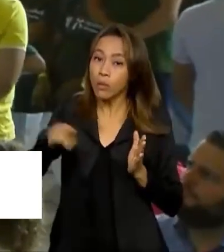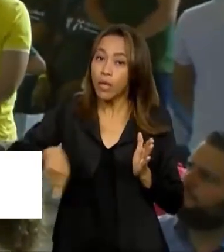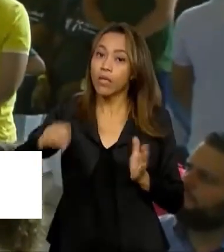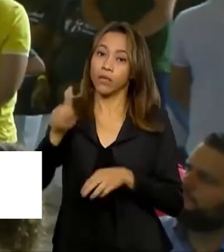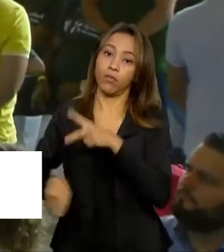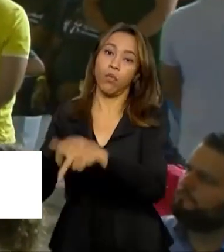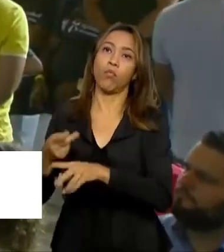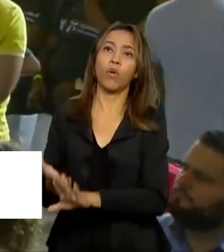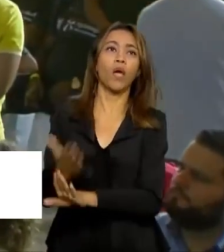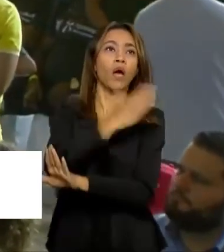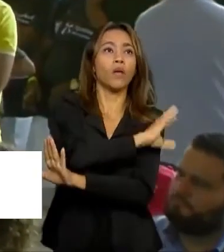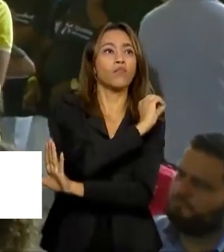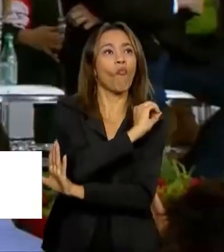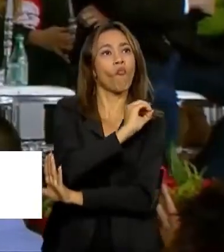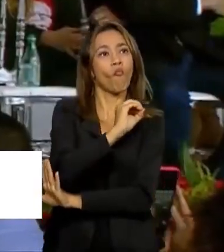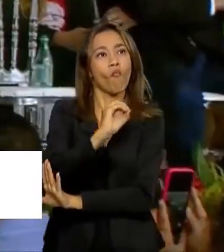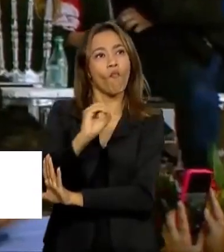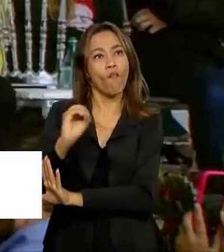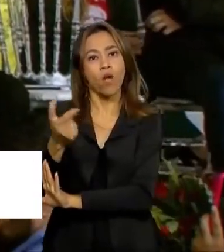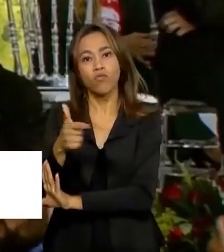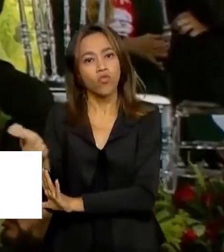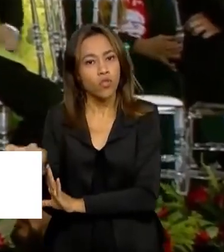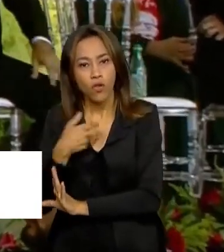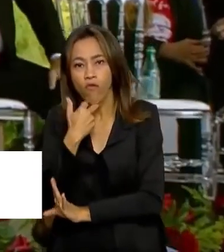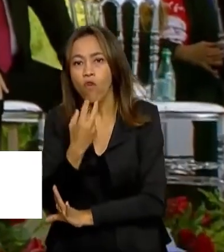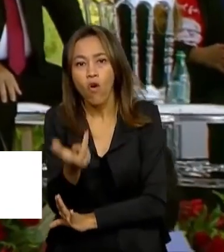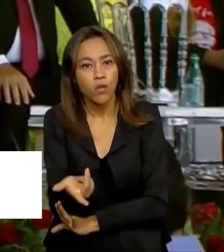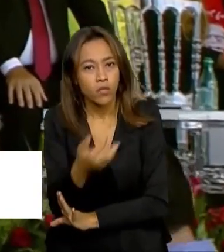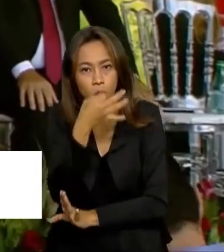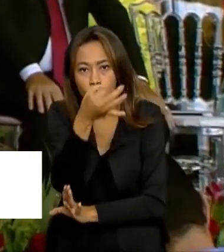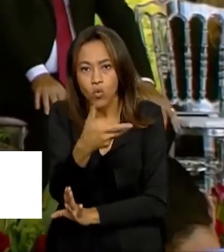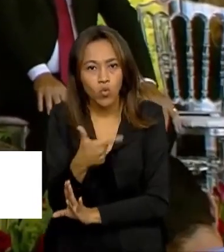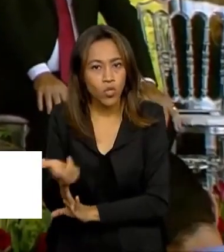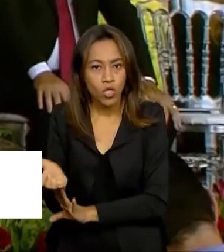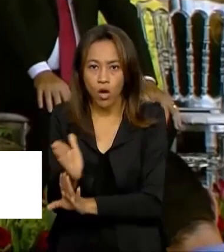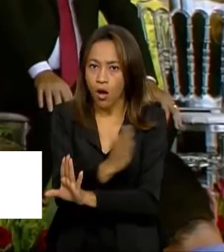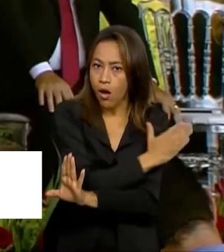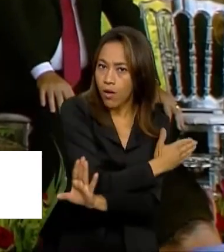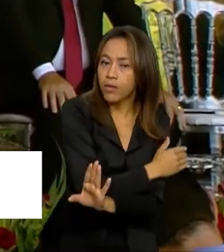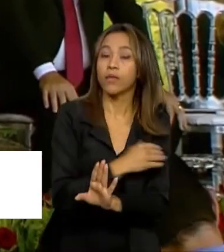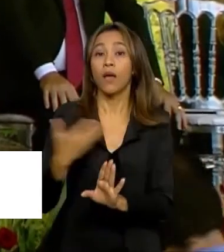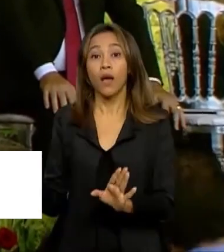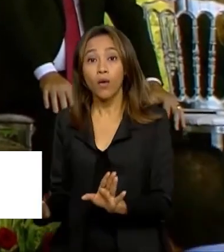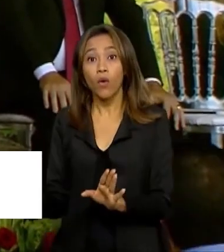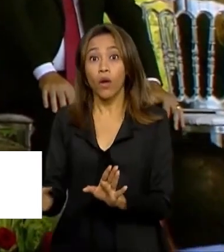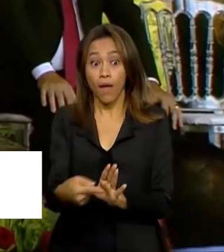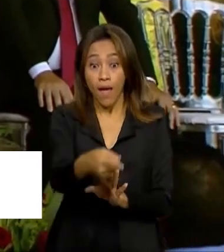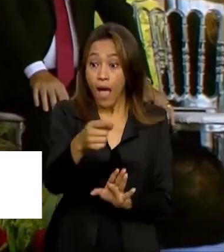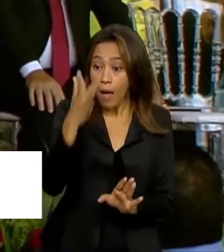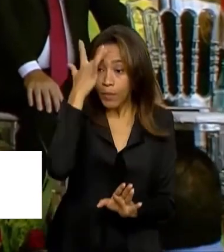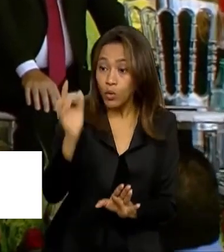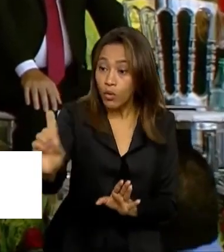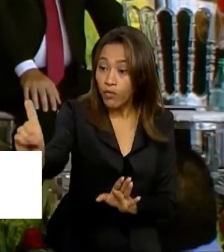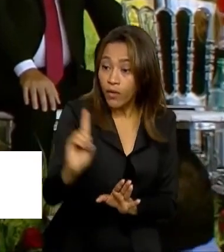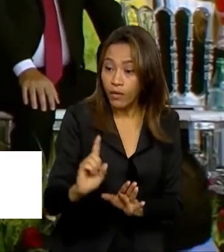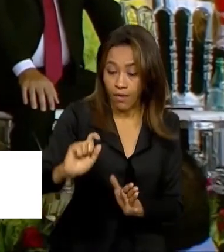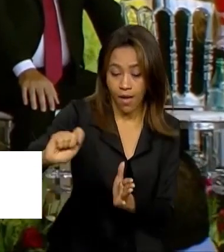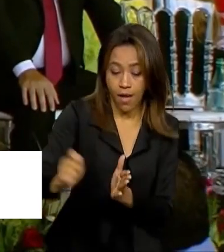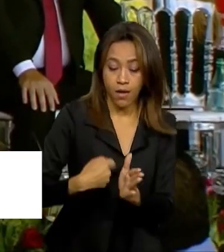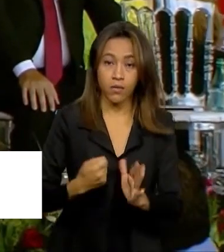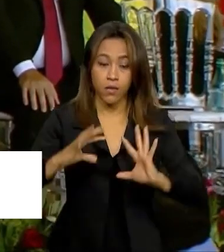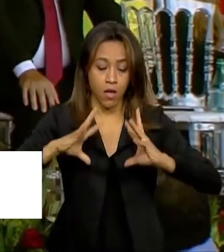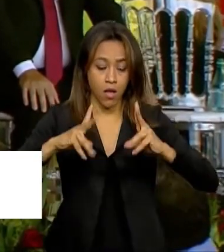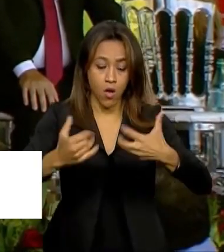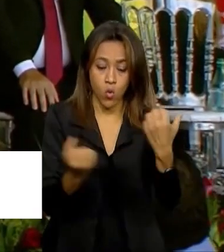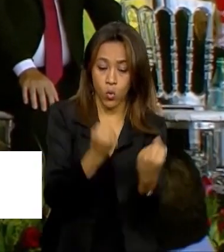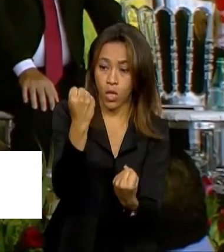voz. A melhor coisa que a gente fez nesse país, esse companheiro que vier aqui assinar um trator, ele assinou um trator no